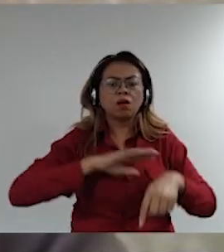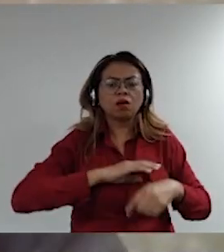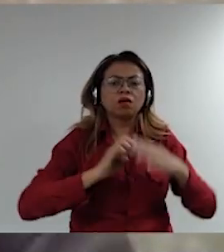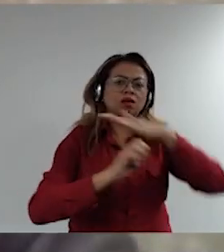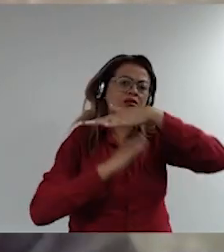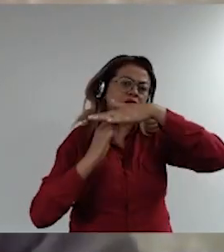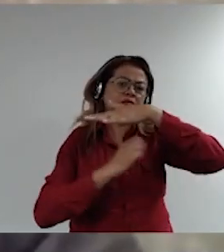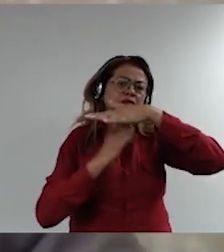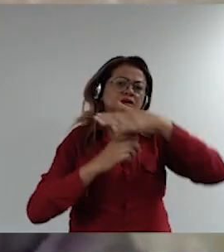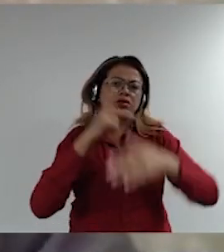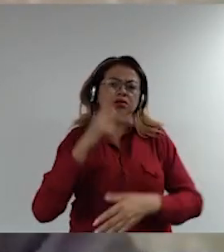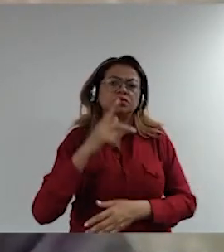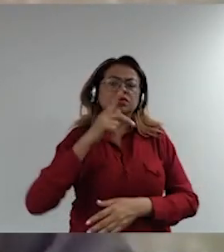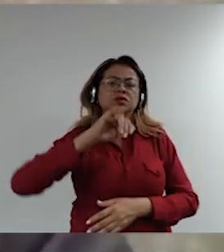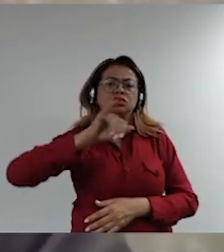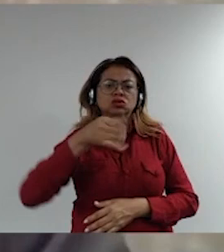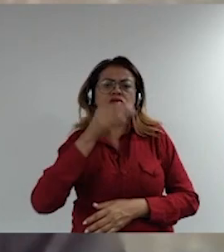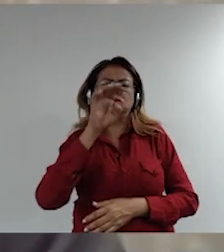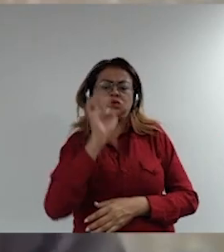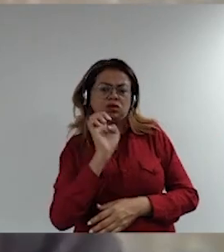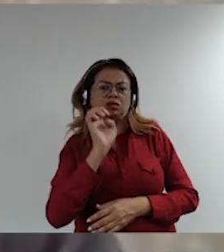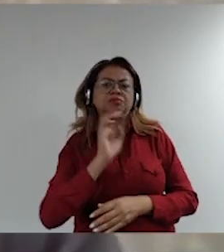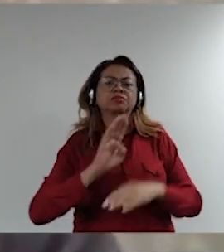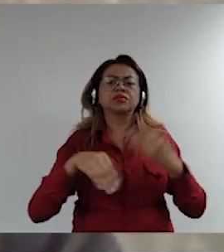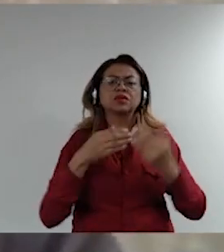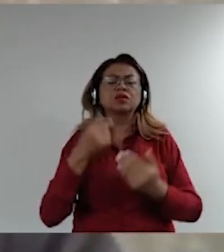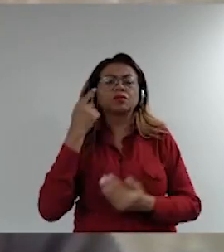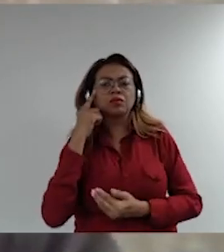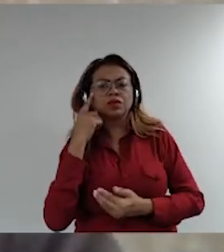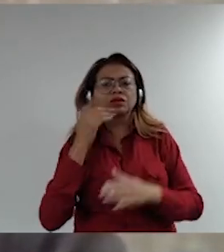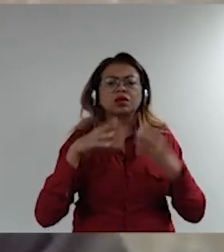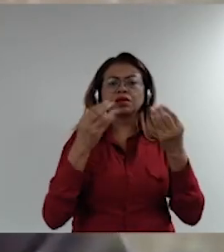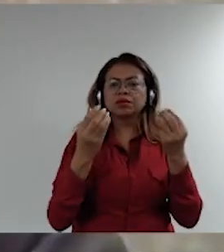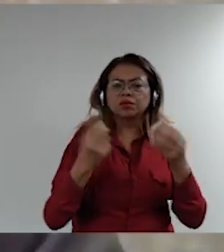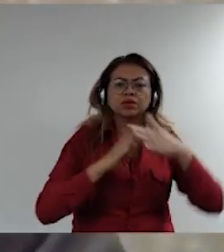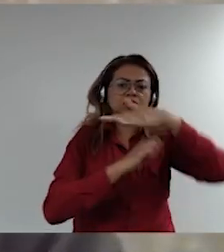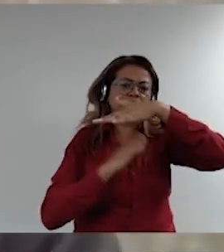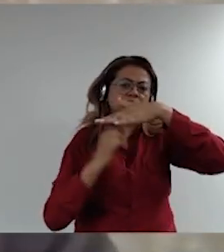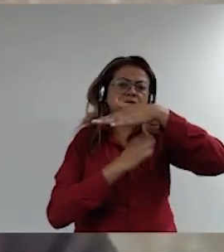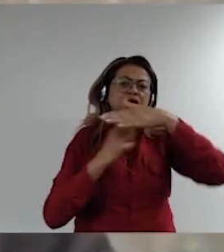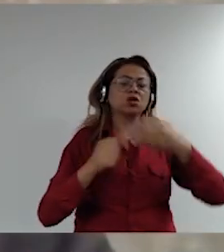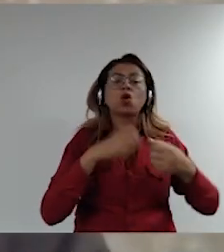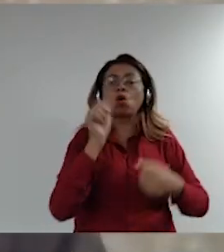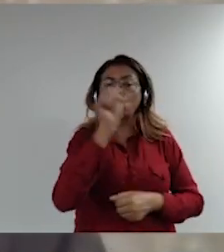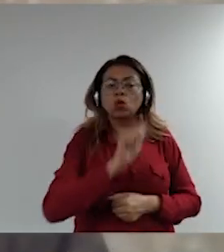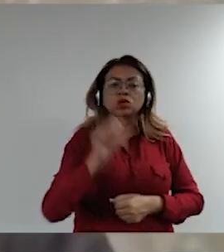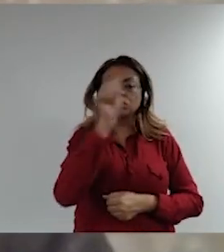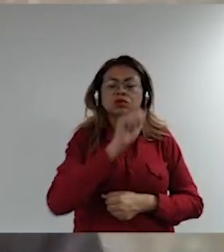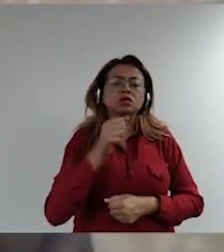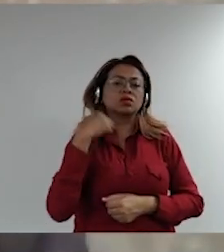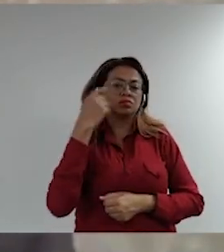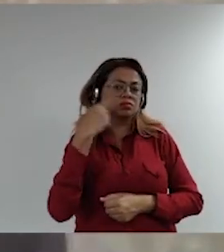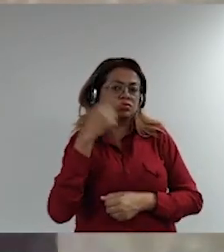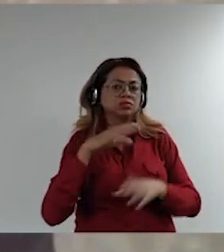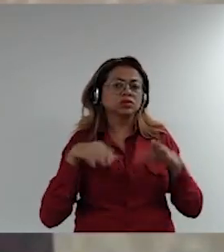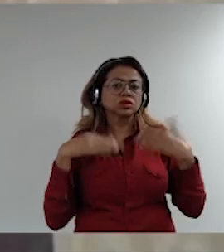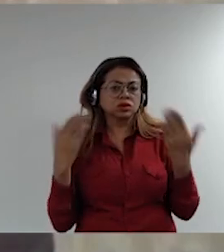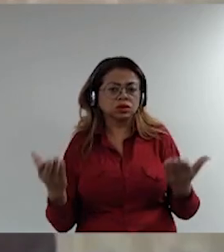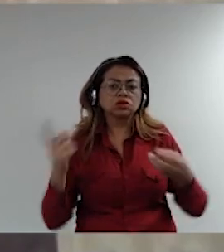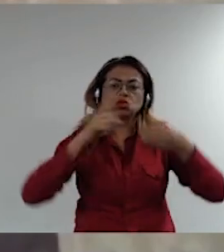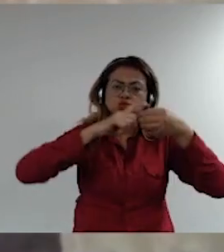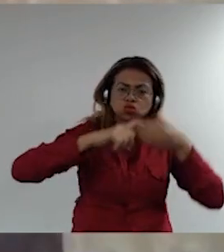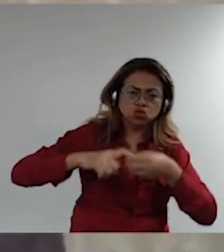as grandes sociedades de advogados, não vou falar empresas, mas grandes sociedades de advogados, elas